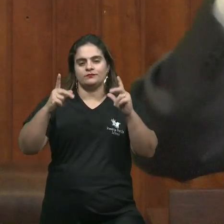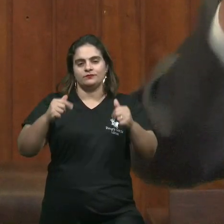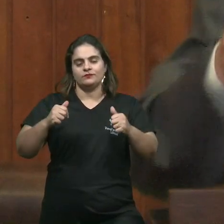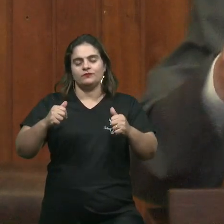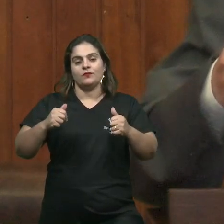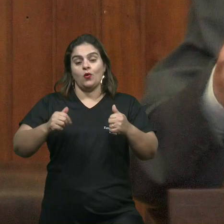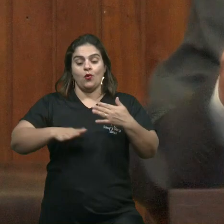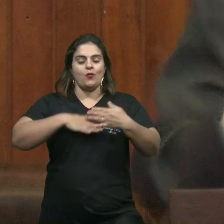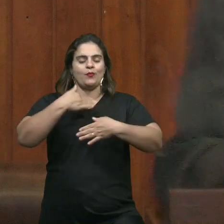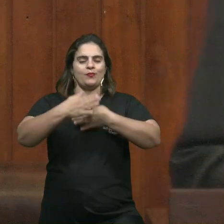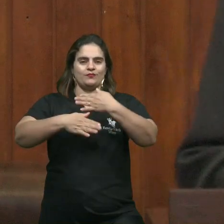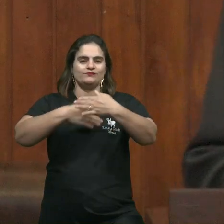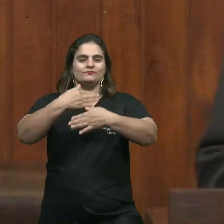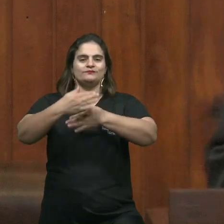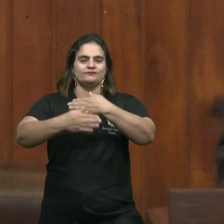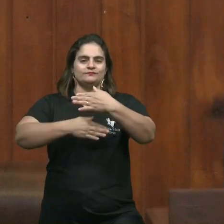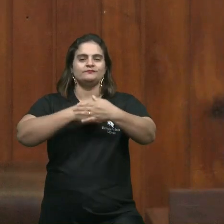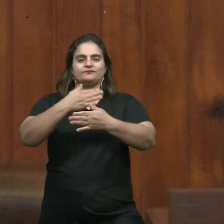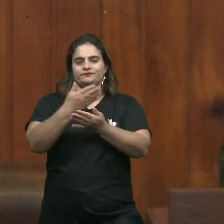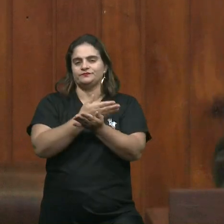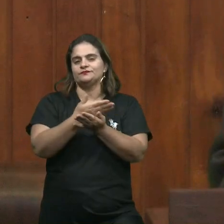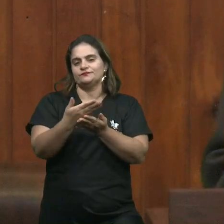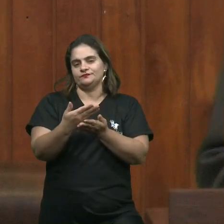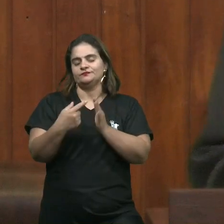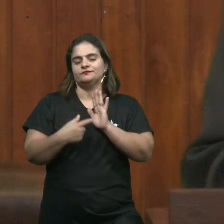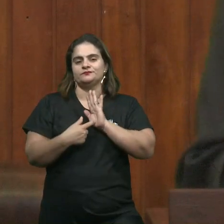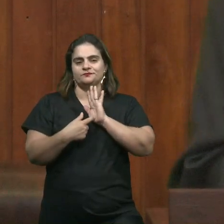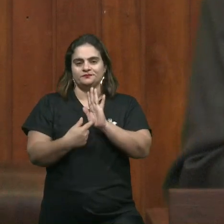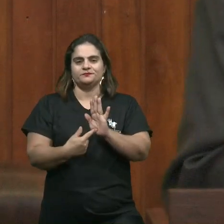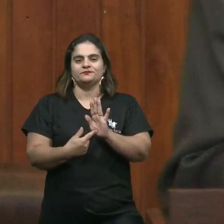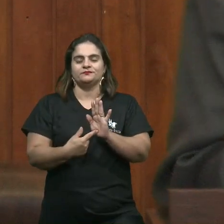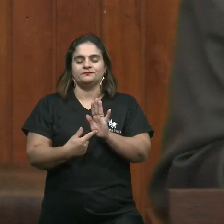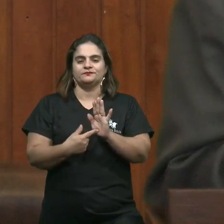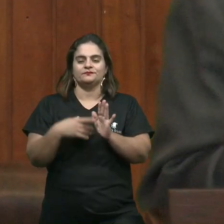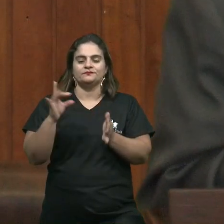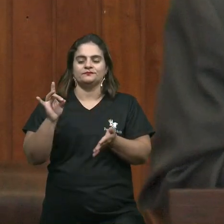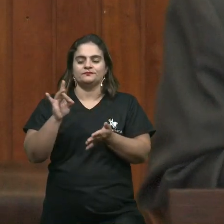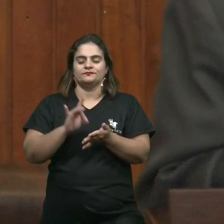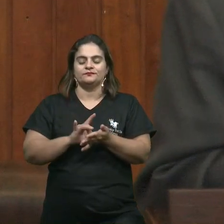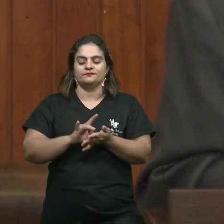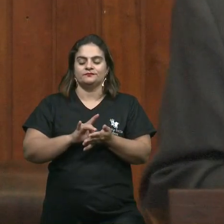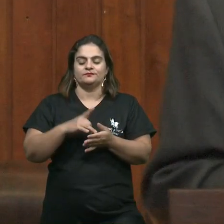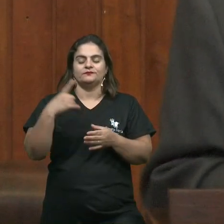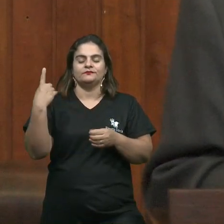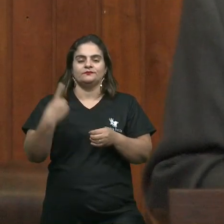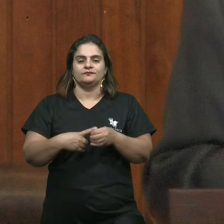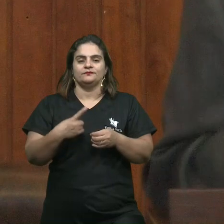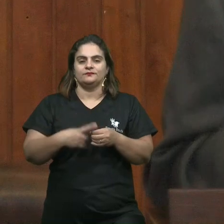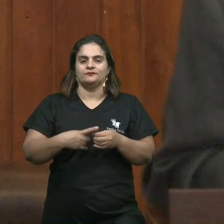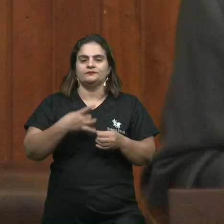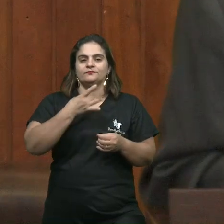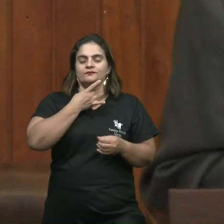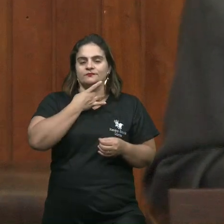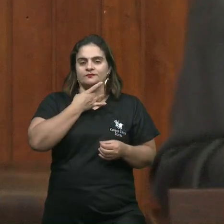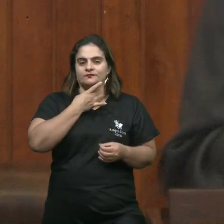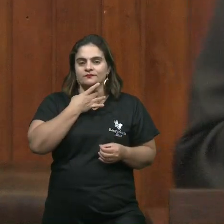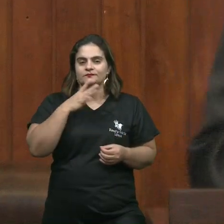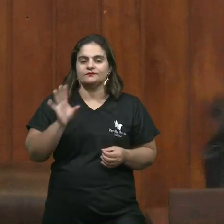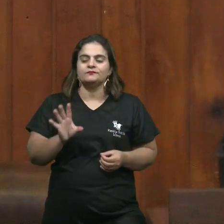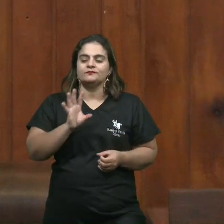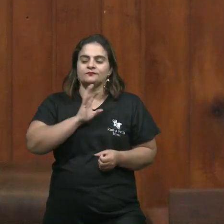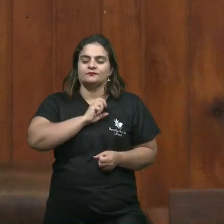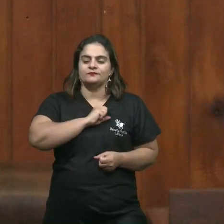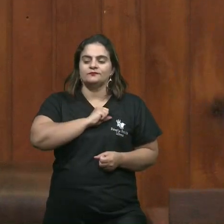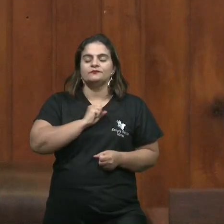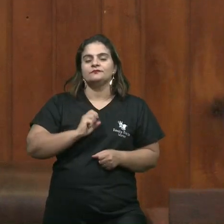irreversível que, sem sombra de dúvidas, tornará a cidade de Marília uma cidade que ama e